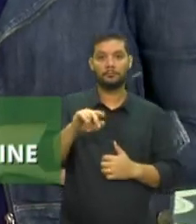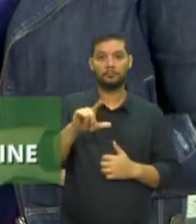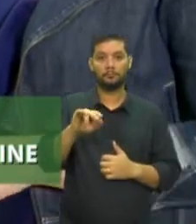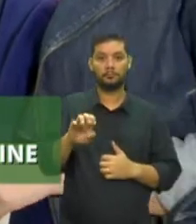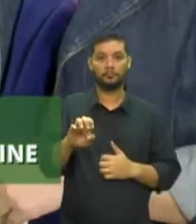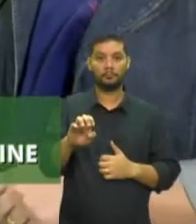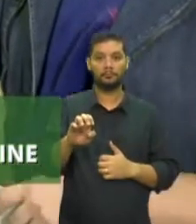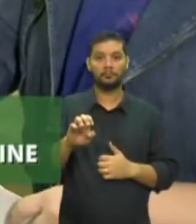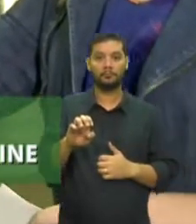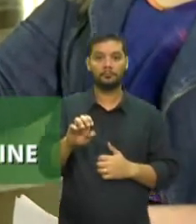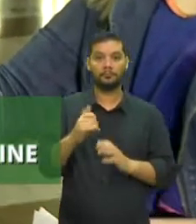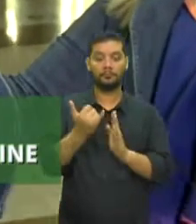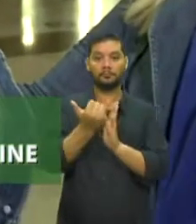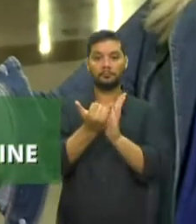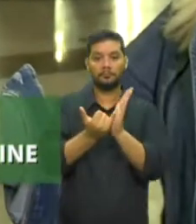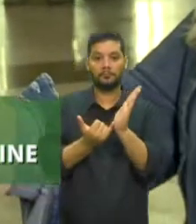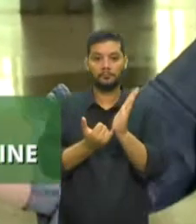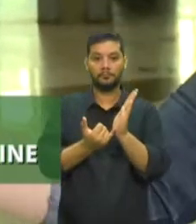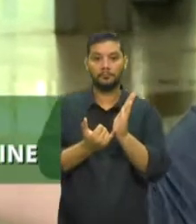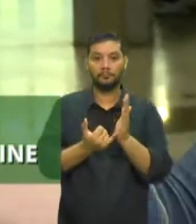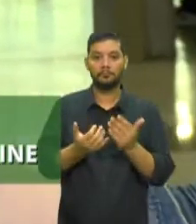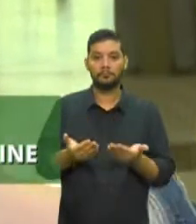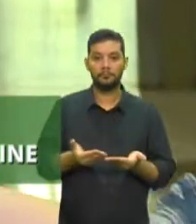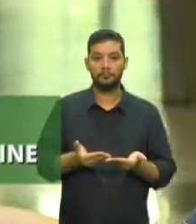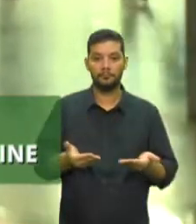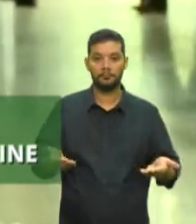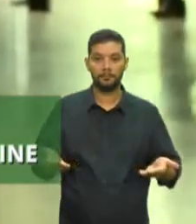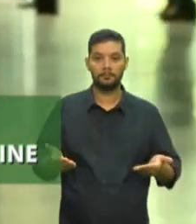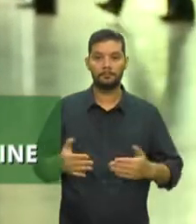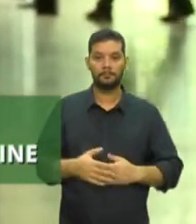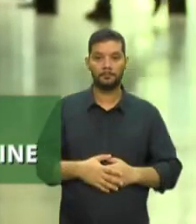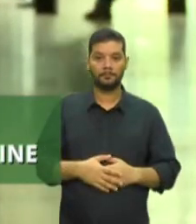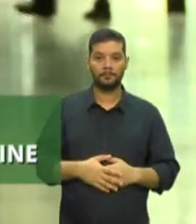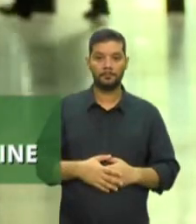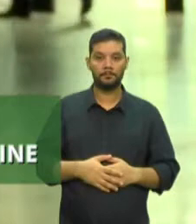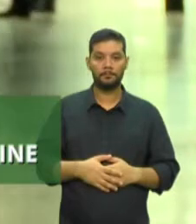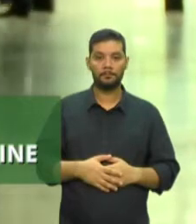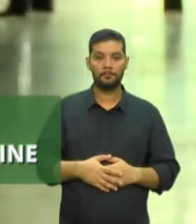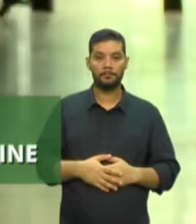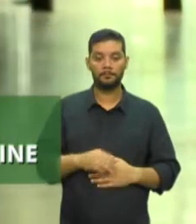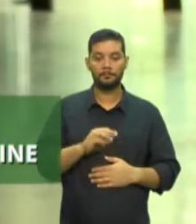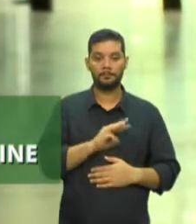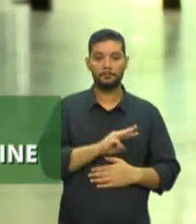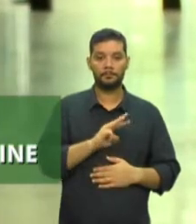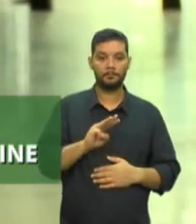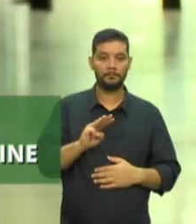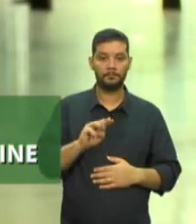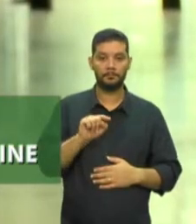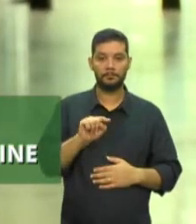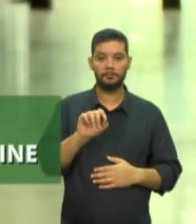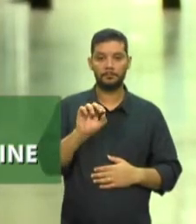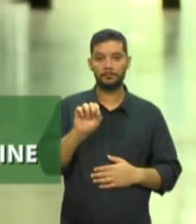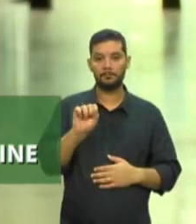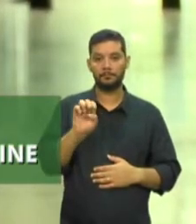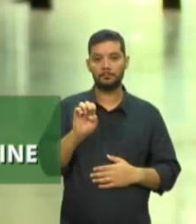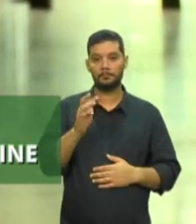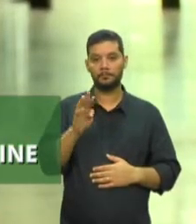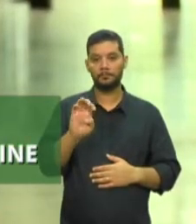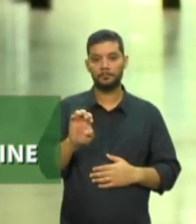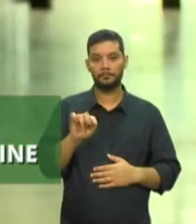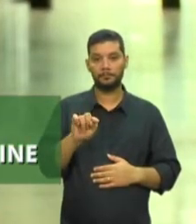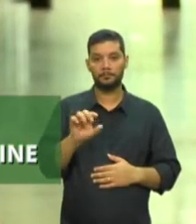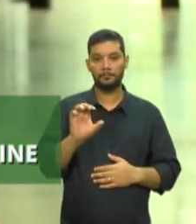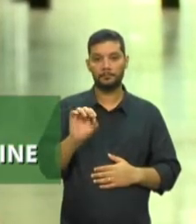acessar pelo site do SEBRAE. É? Nós vamos usar a plataforma Teams do SEBRAE nessa parceria e os cursos são